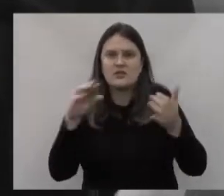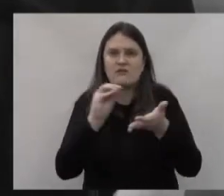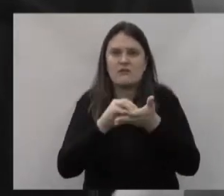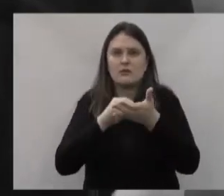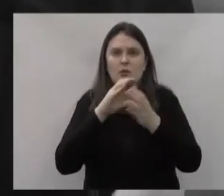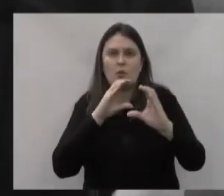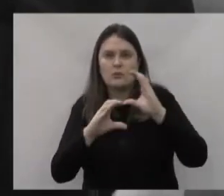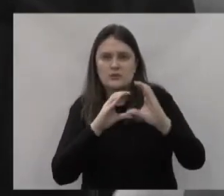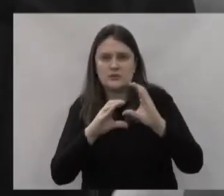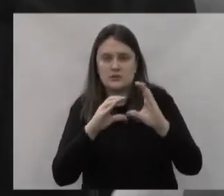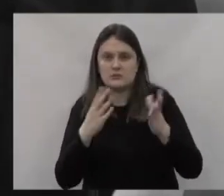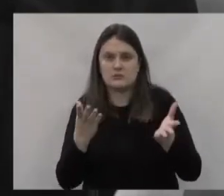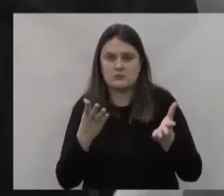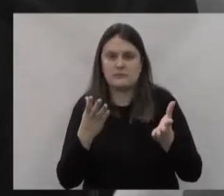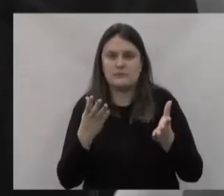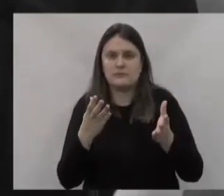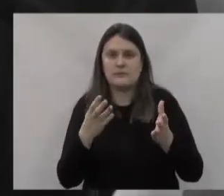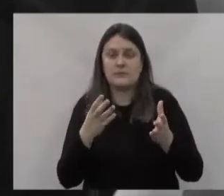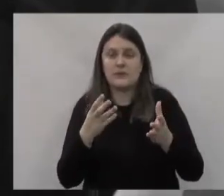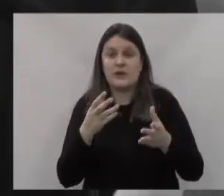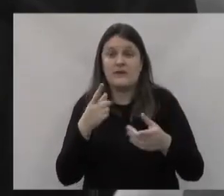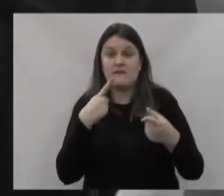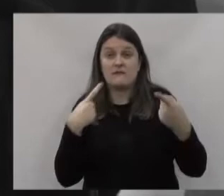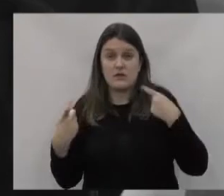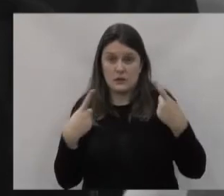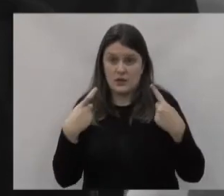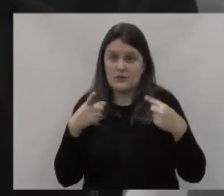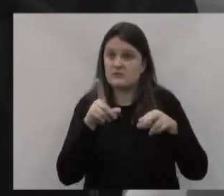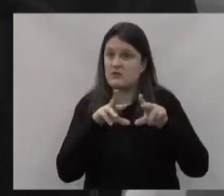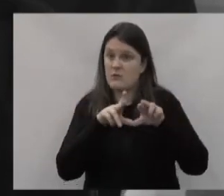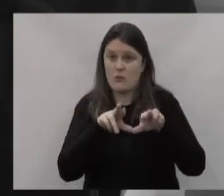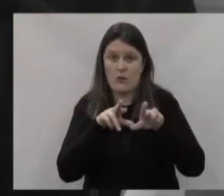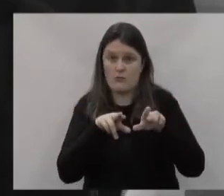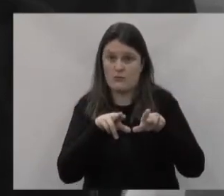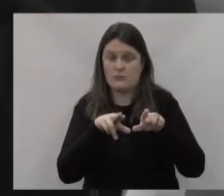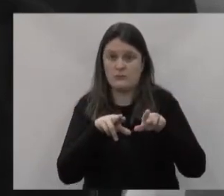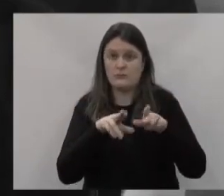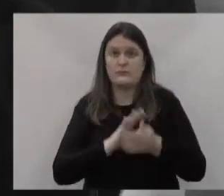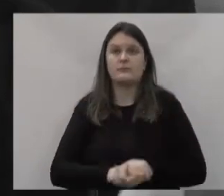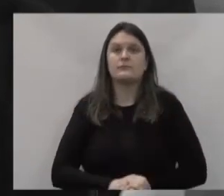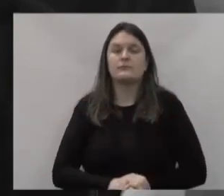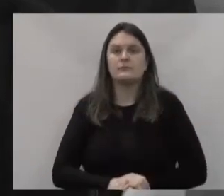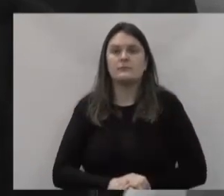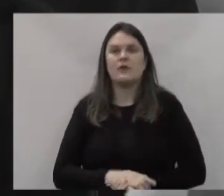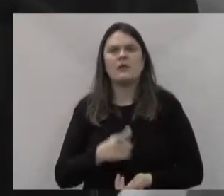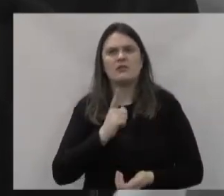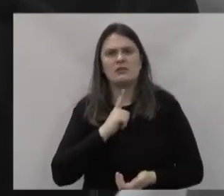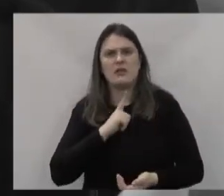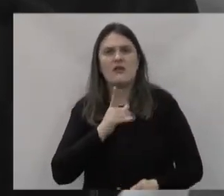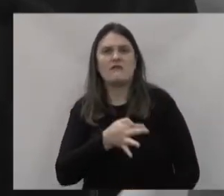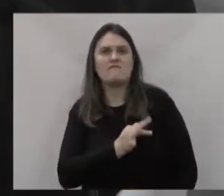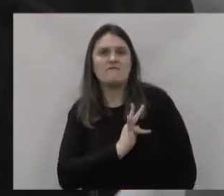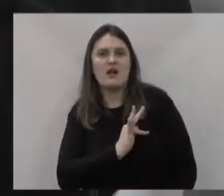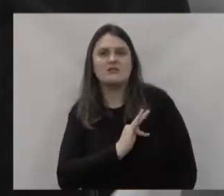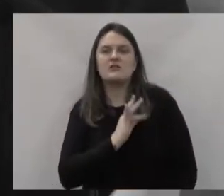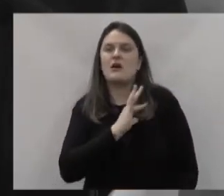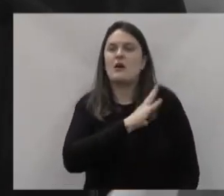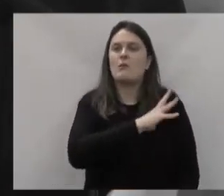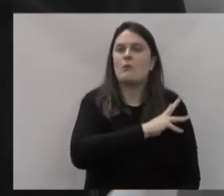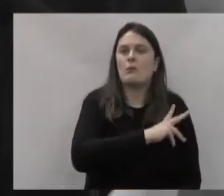comunicação. E no ciclo da violência é a mesma coisa. Tem toda aquela fase da lua de